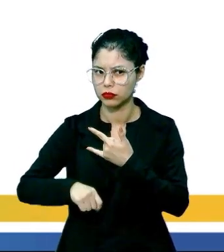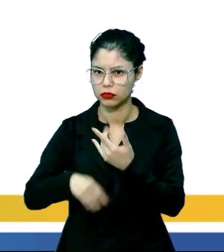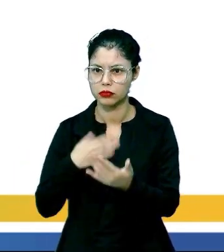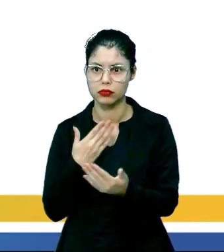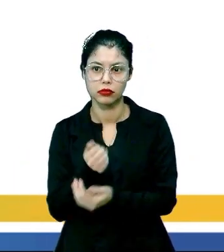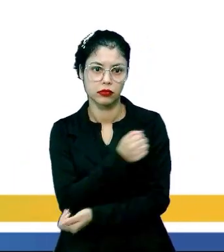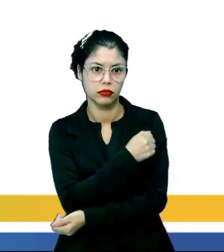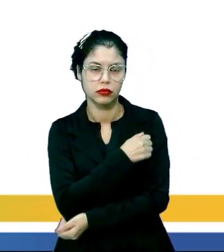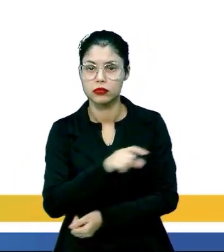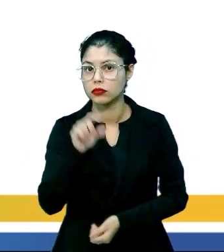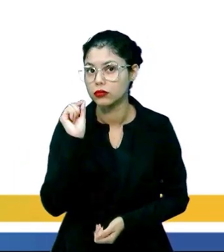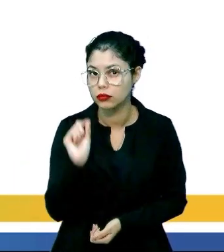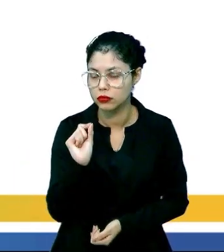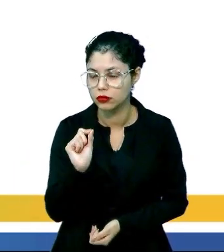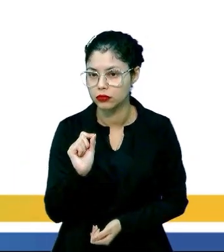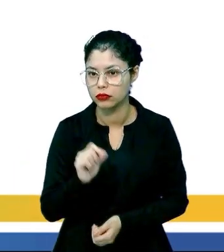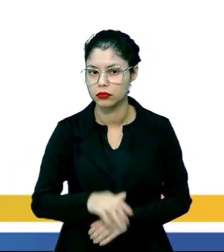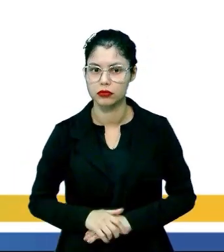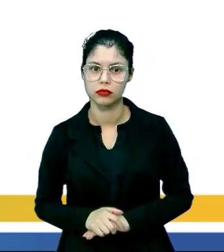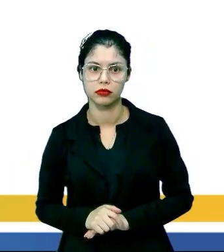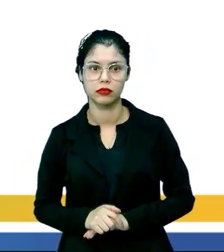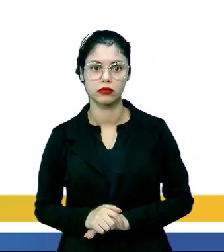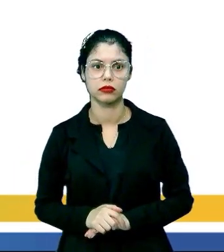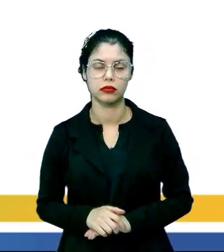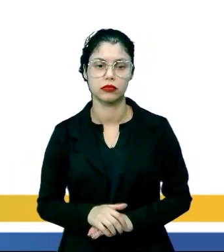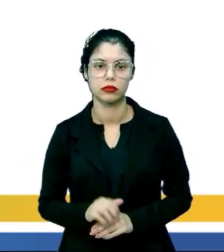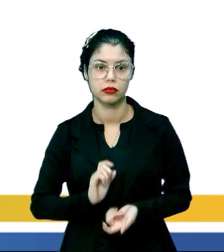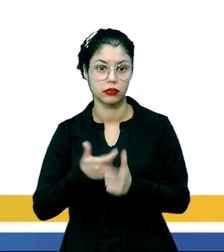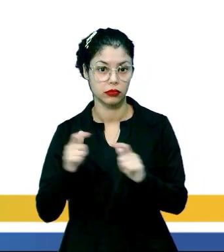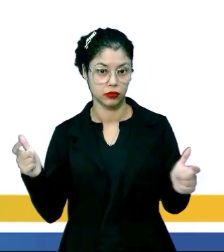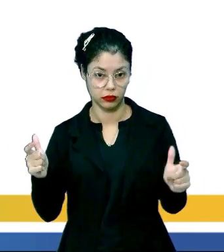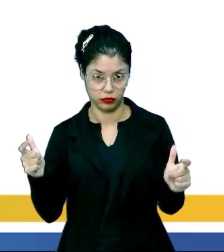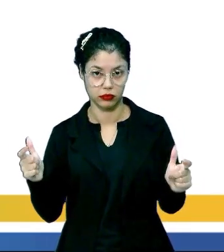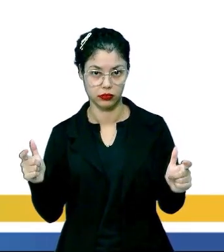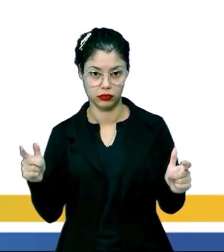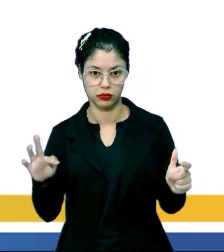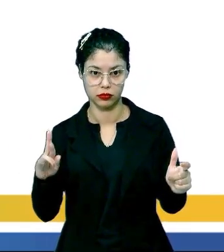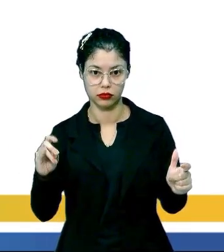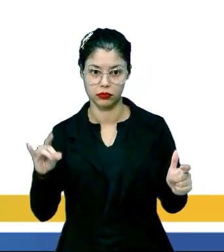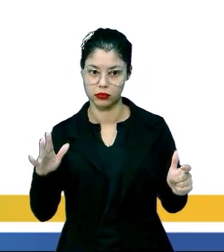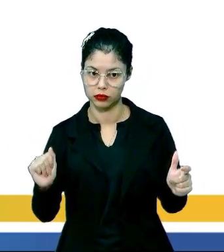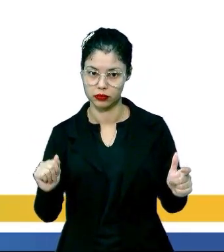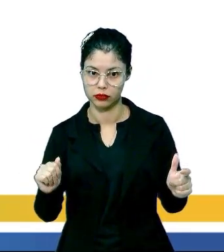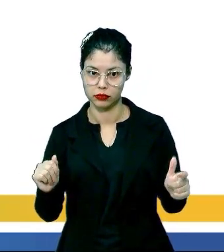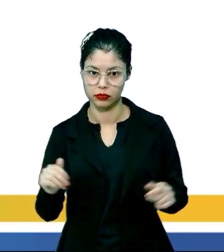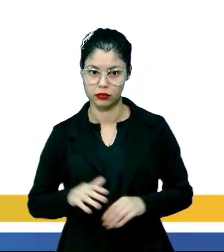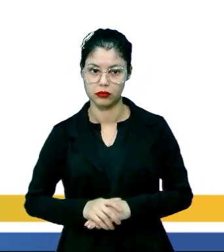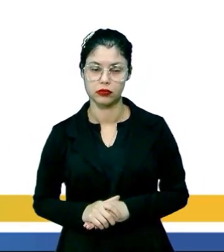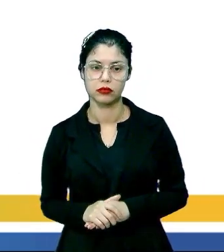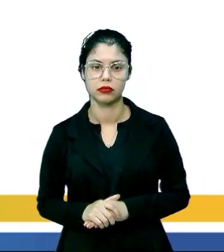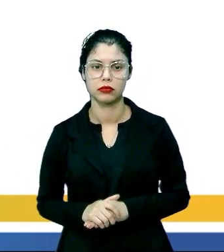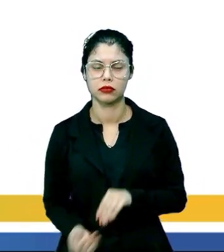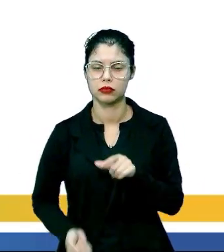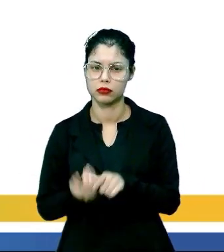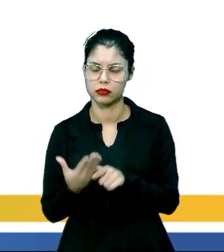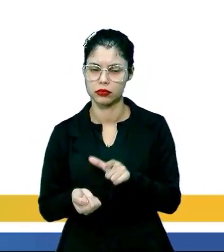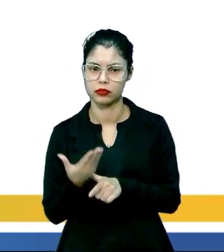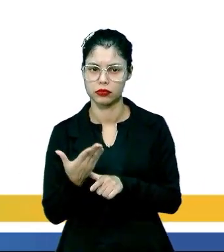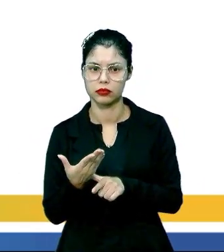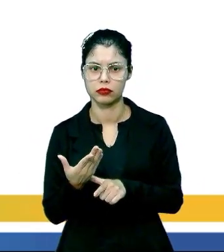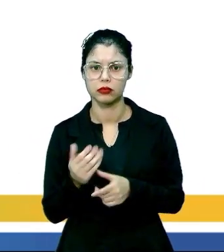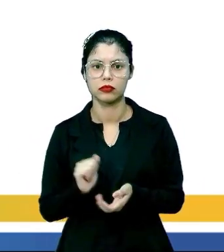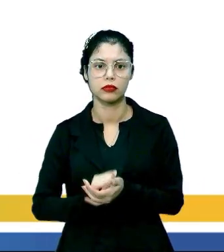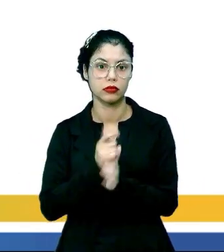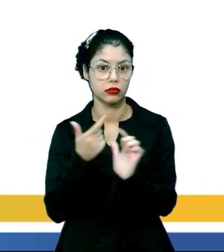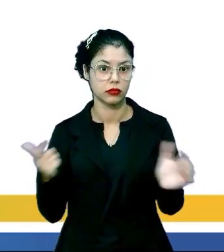sistema excretor dos estudantes. Alternativa A. Aumentou a filtração glomerular? Alternativa